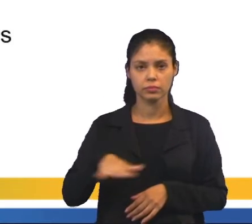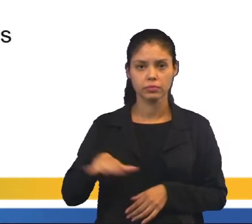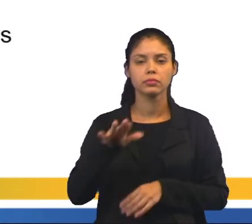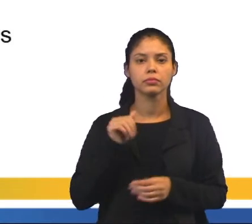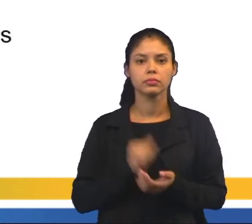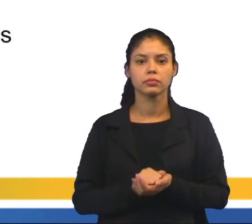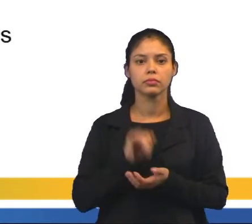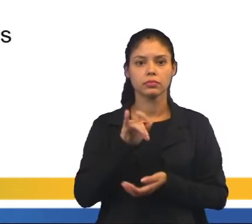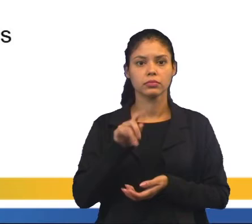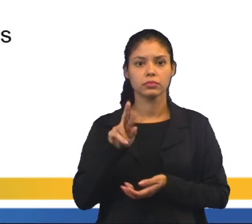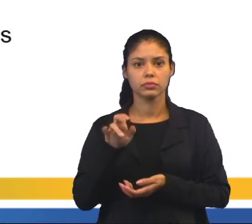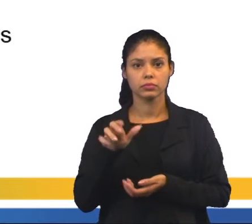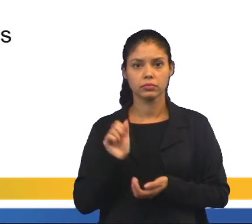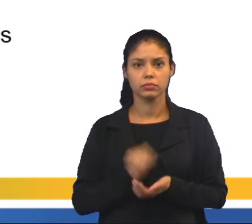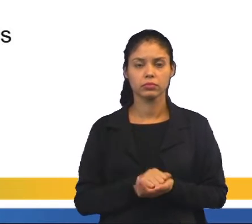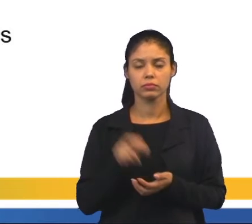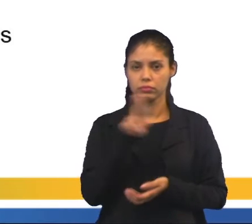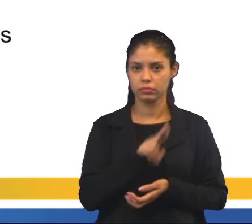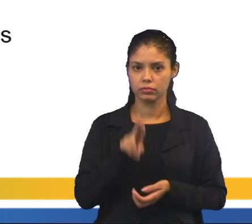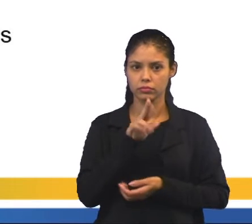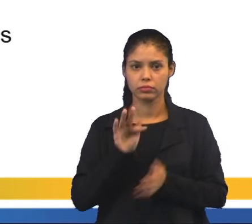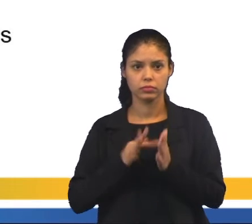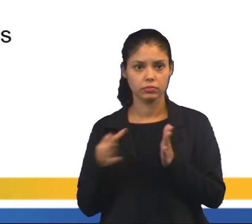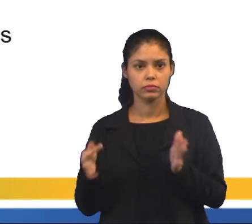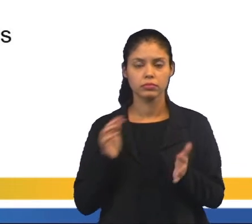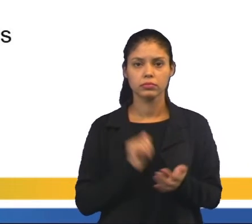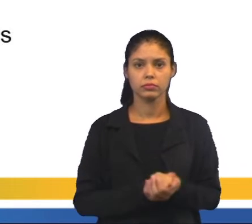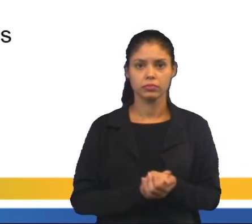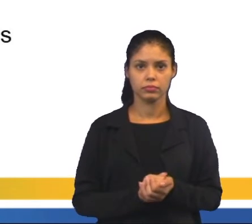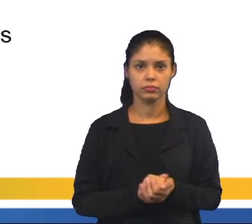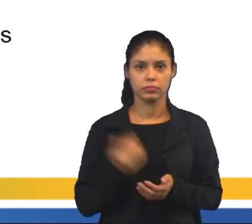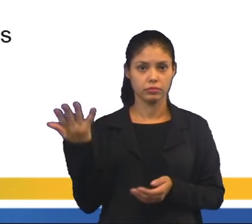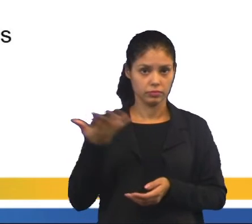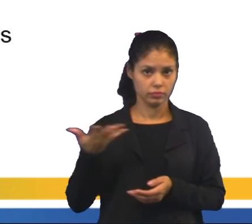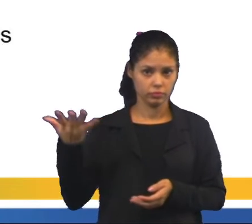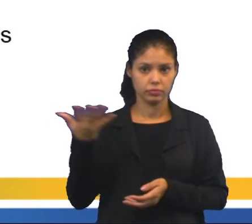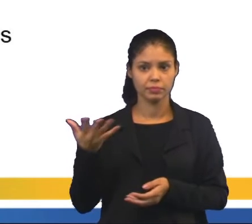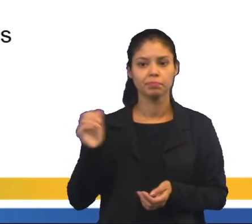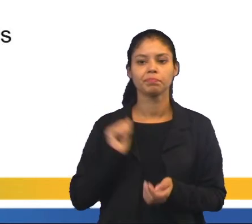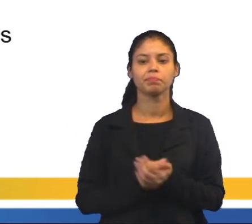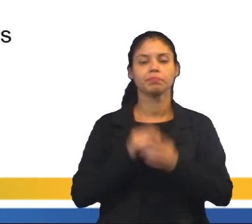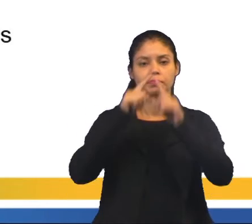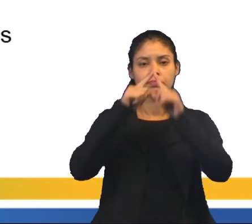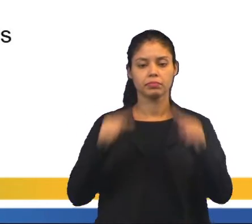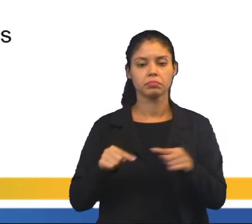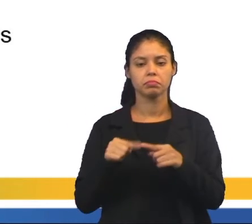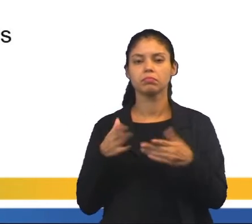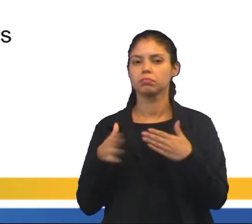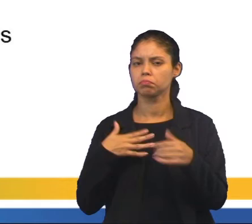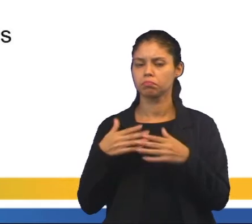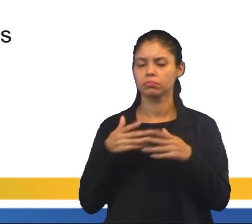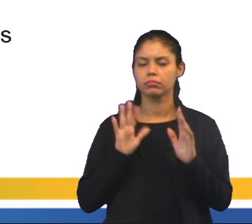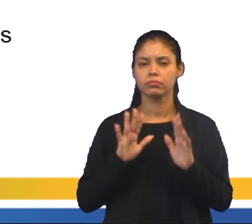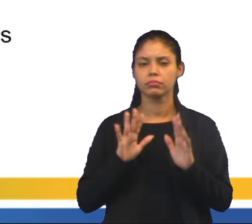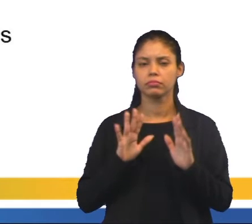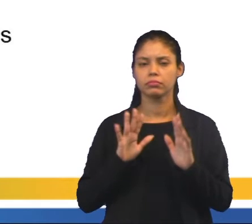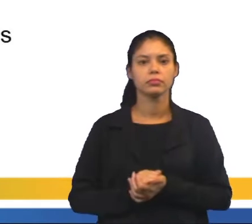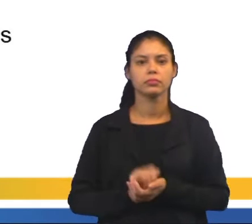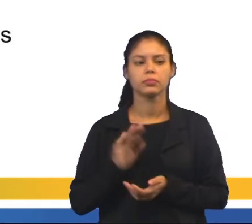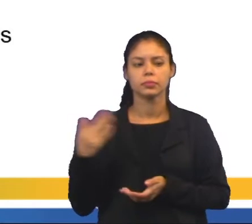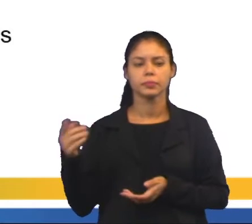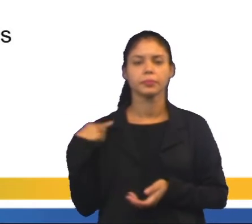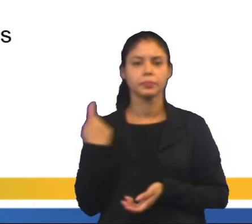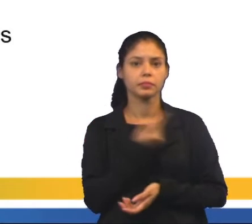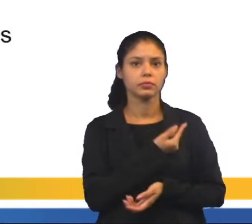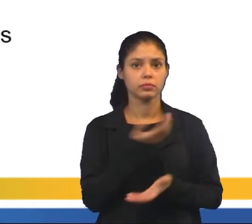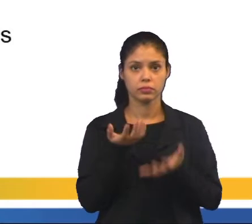triângulo isósceles, utiliza-se a fórmula básica para um triângulo qualquer. Quando